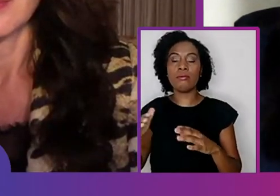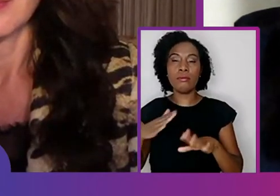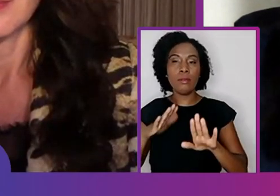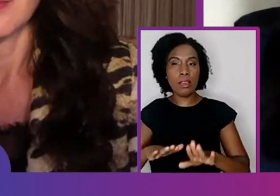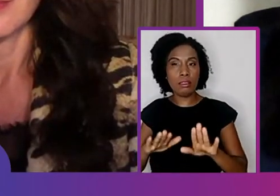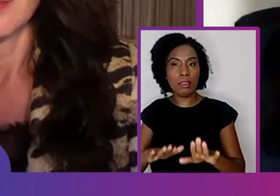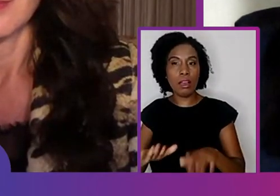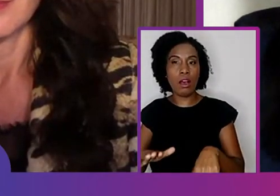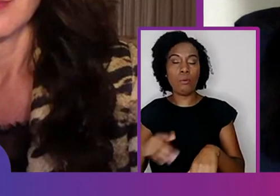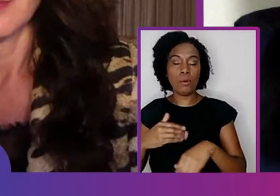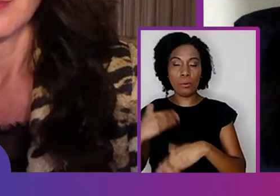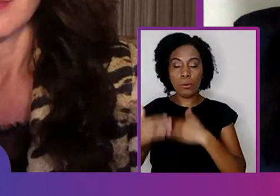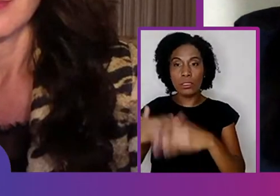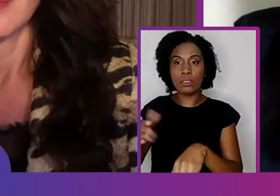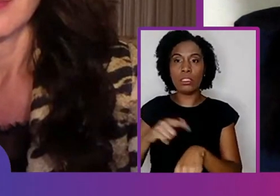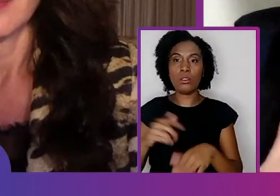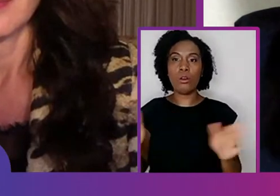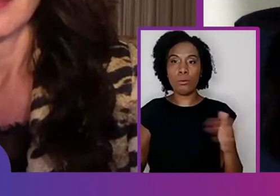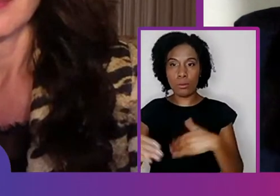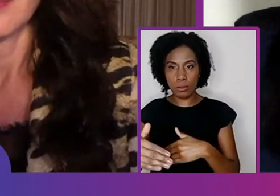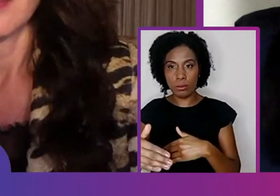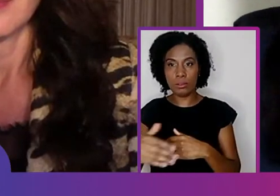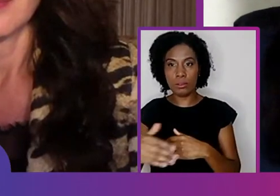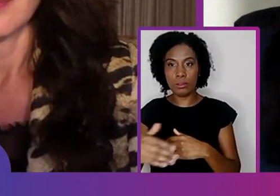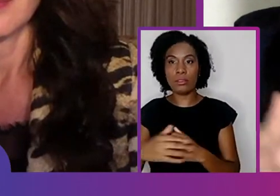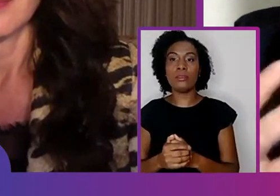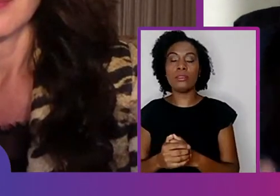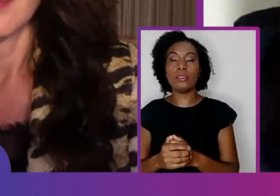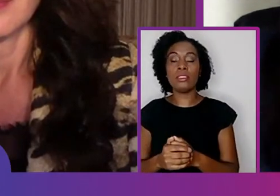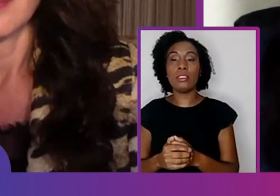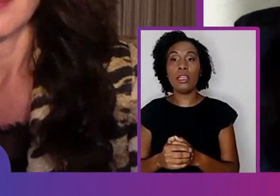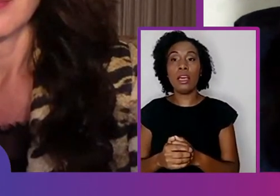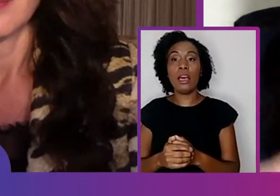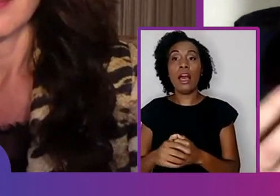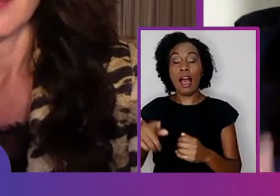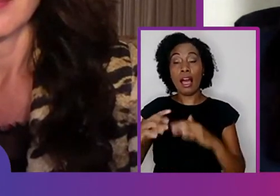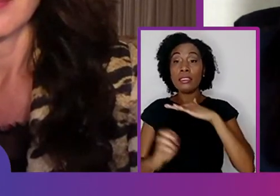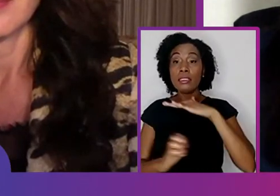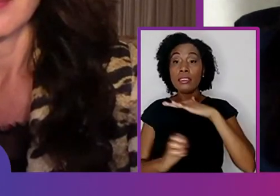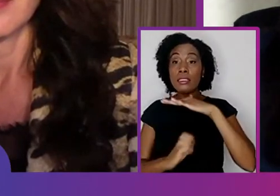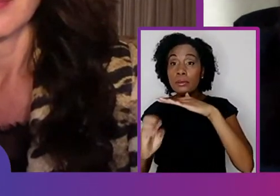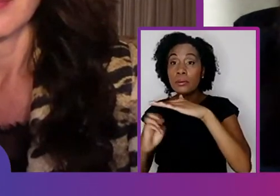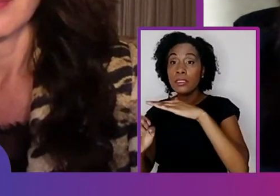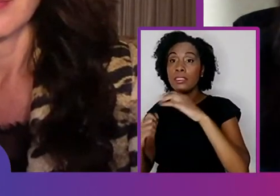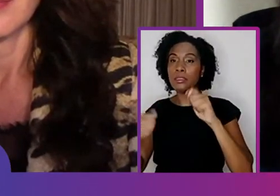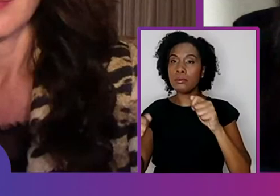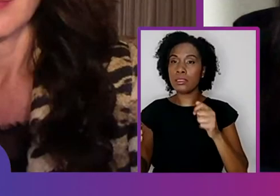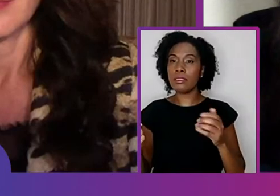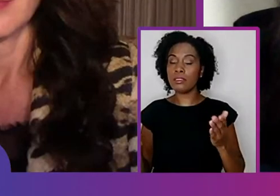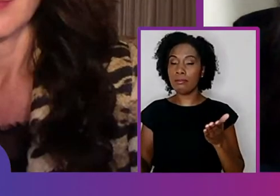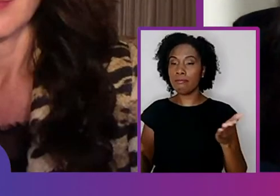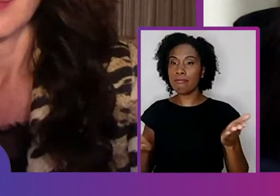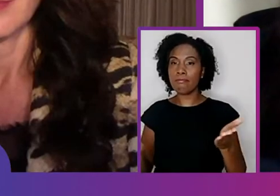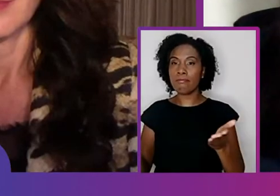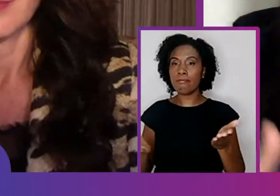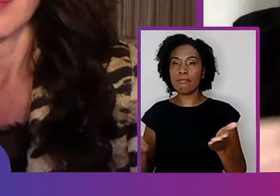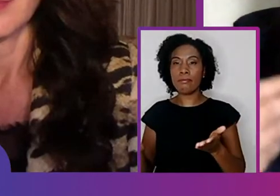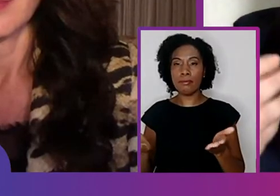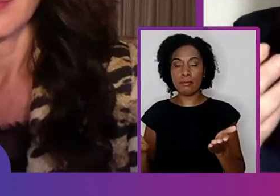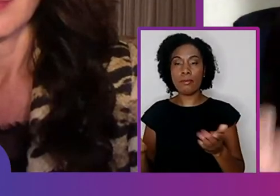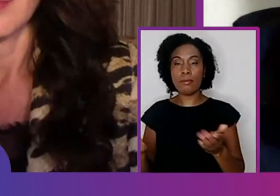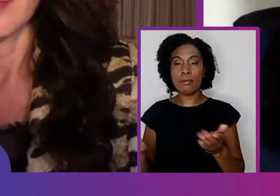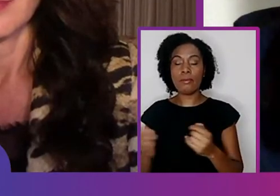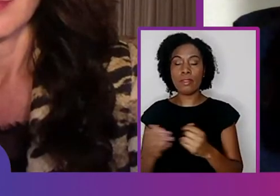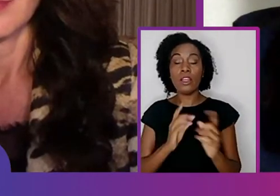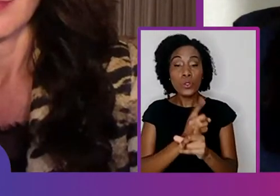está vivendo agora, eu diria que a gente precisa, as organizações precisam temperar as descobertas que elas fizeram, né?